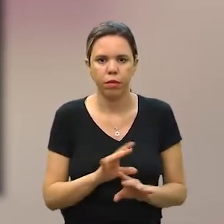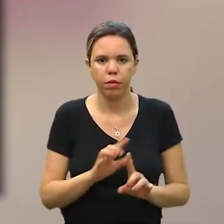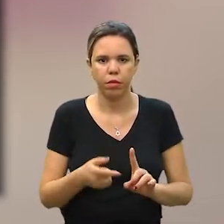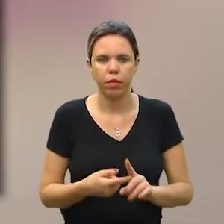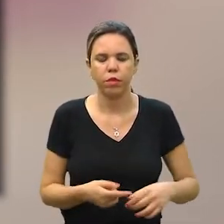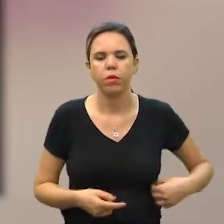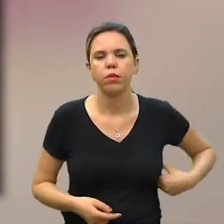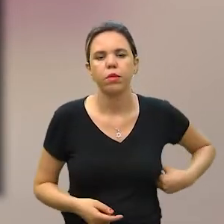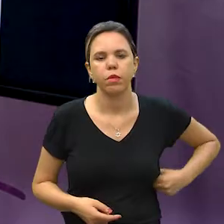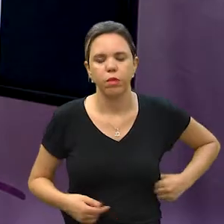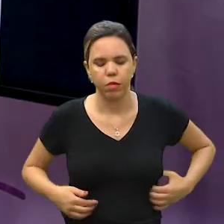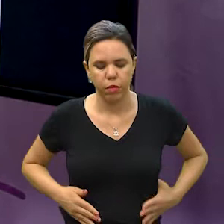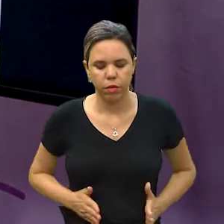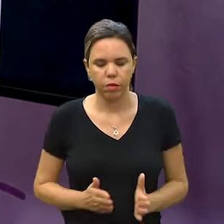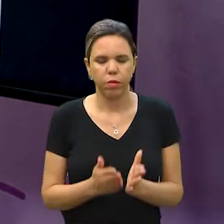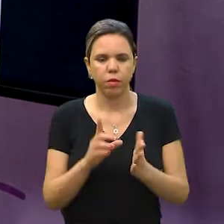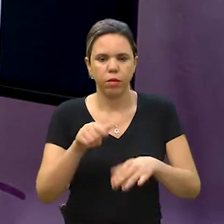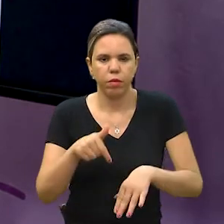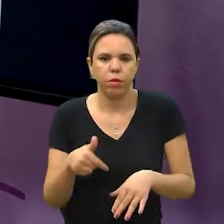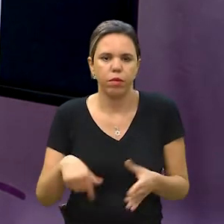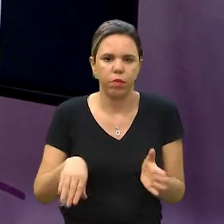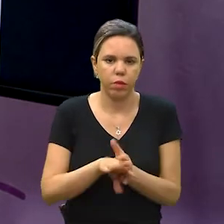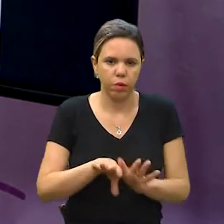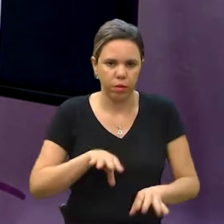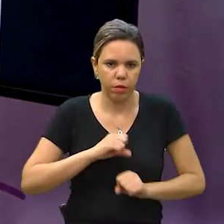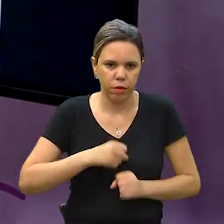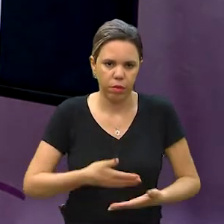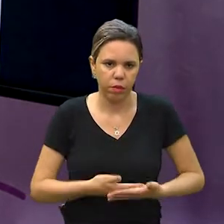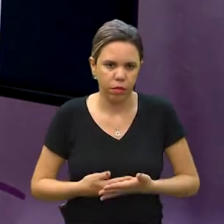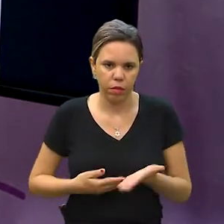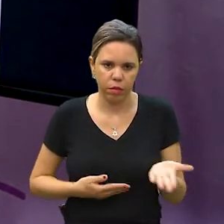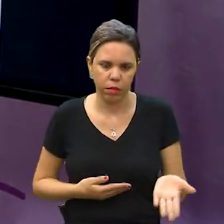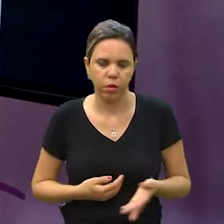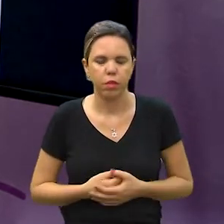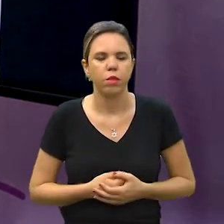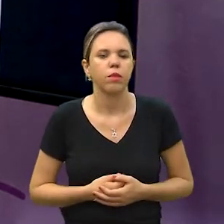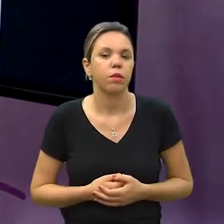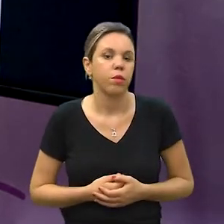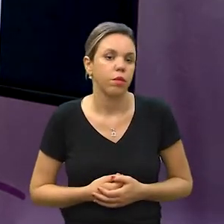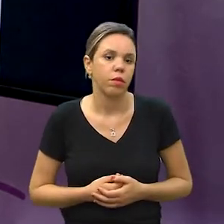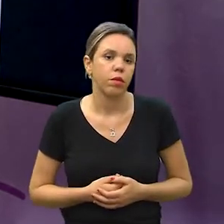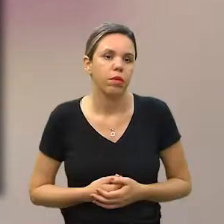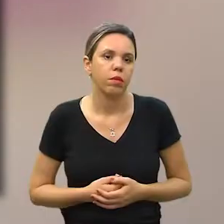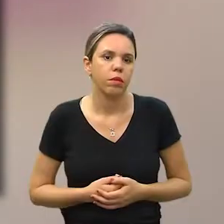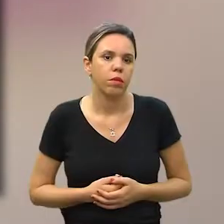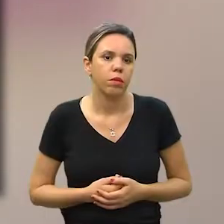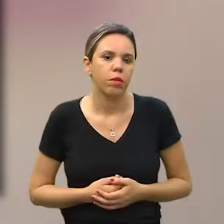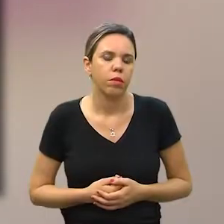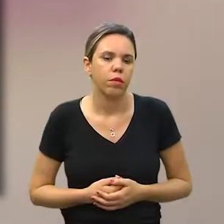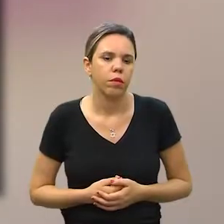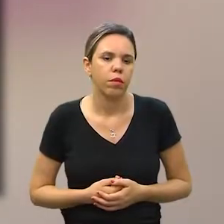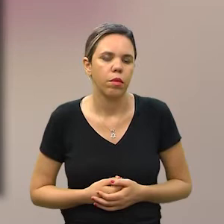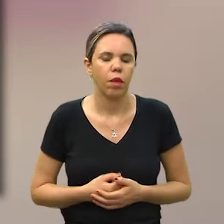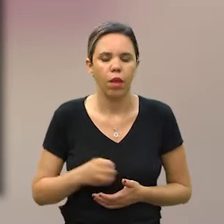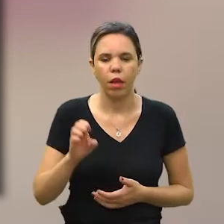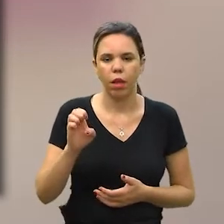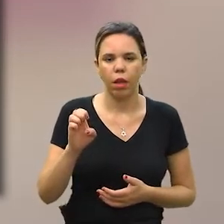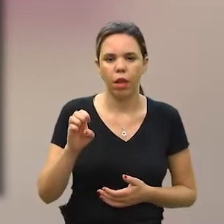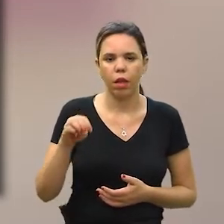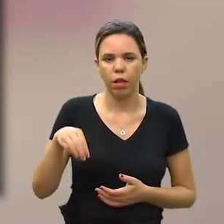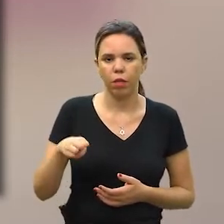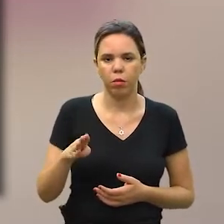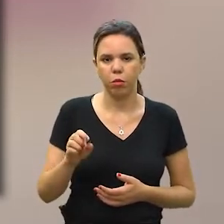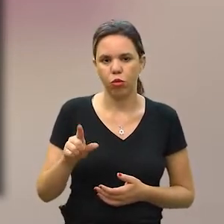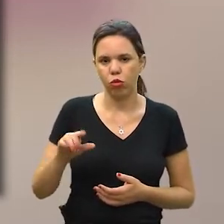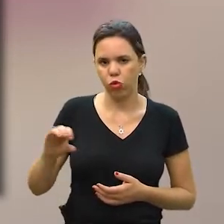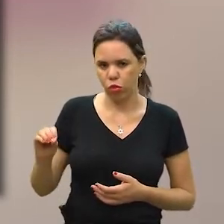pós-parto, não é? Isso pode chegar até o bebê também, doutora? Querida, o êmbolo é